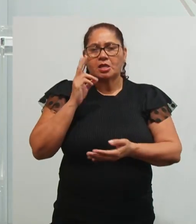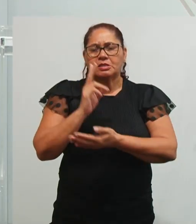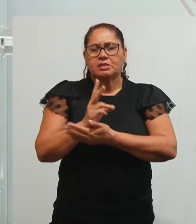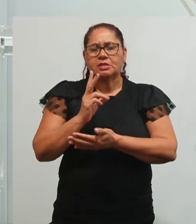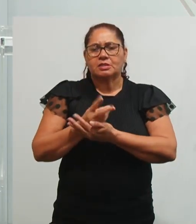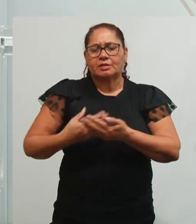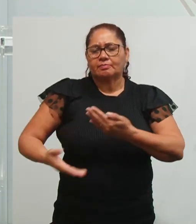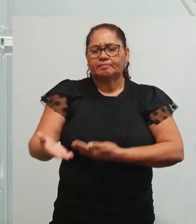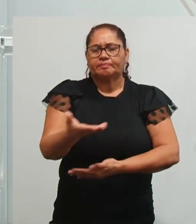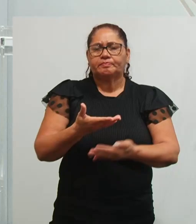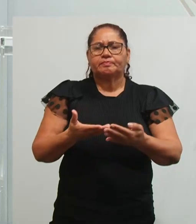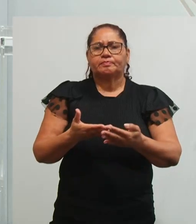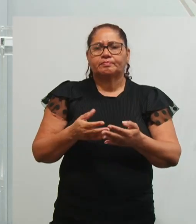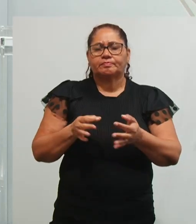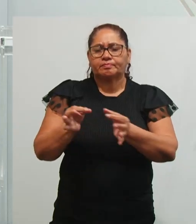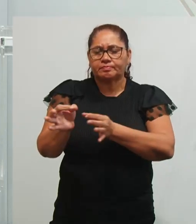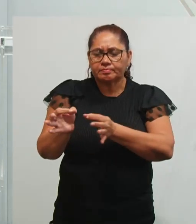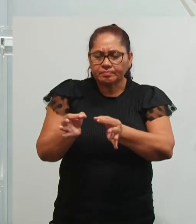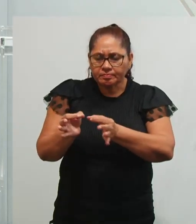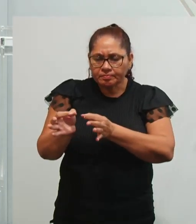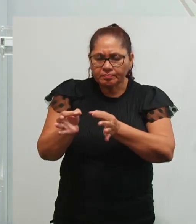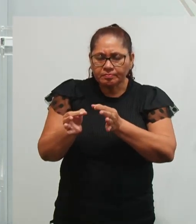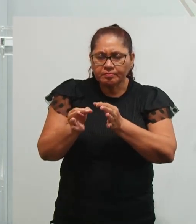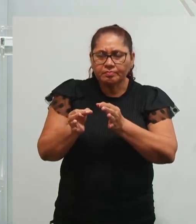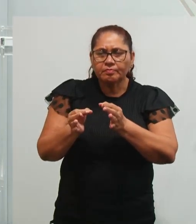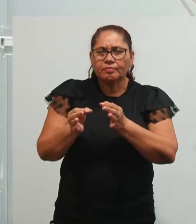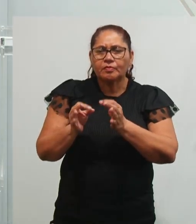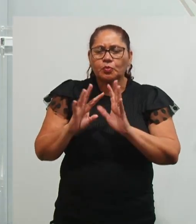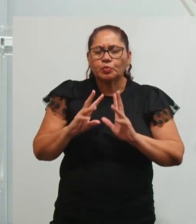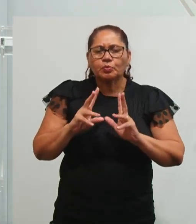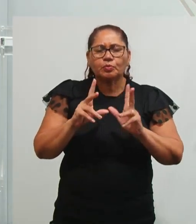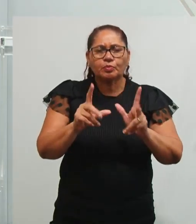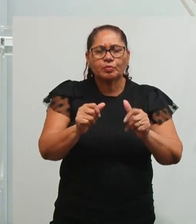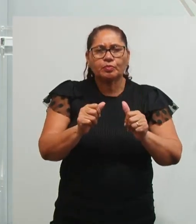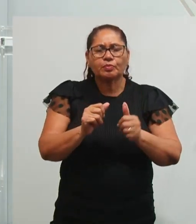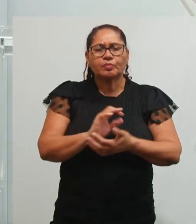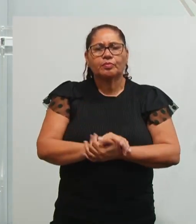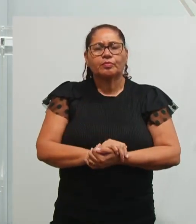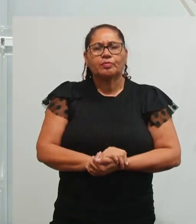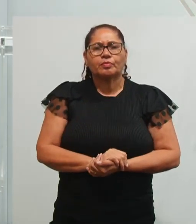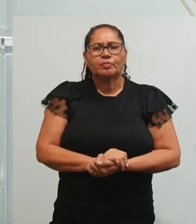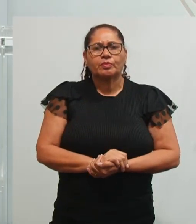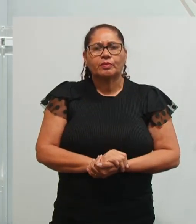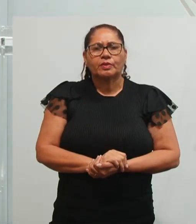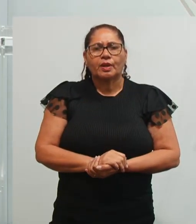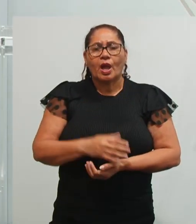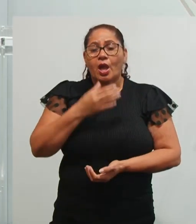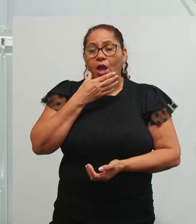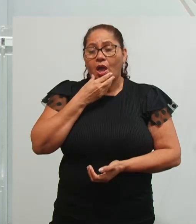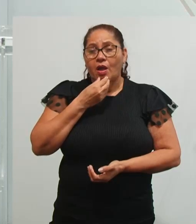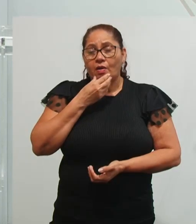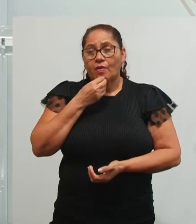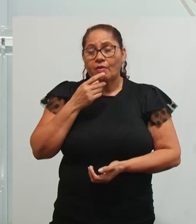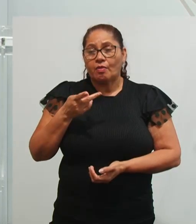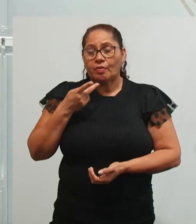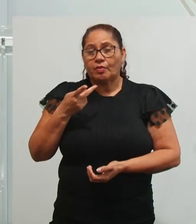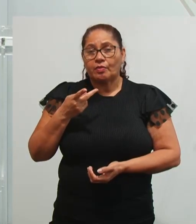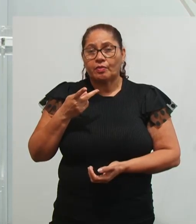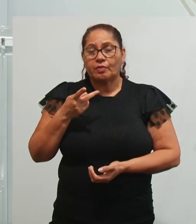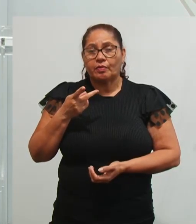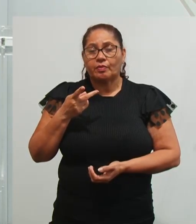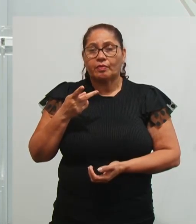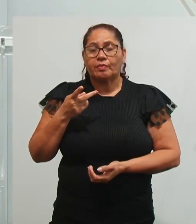portanto, ele deve ser analisado no todo. Mas se você vê uma das charges que o Felipe Renaud fala é justamente a da